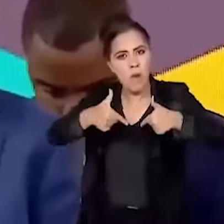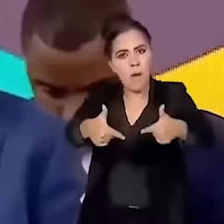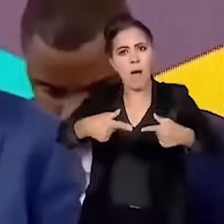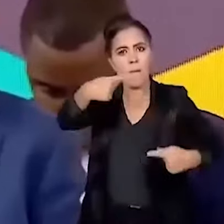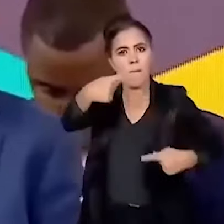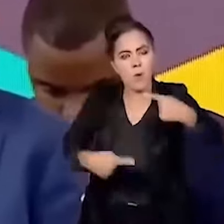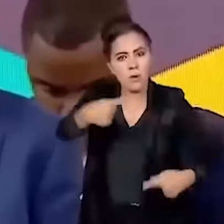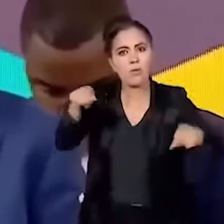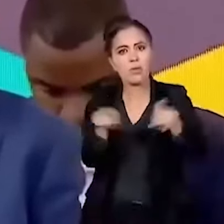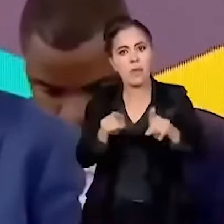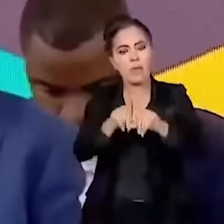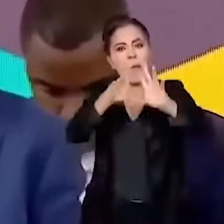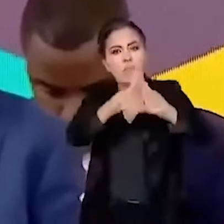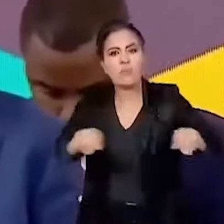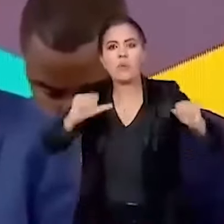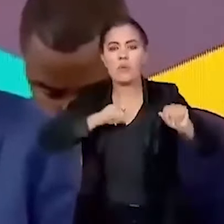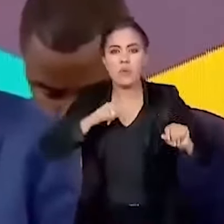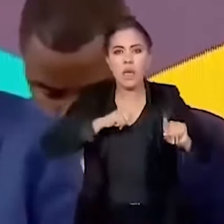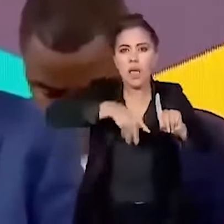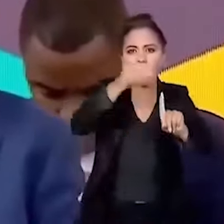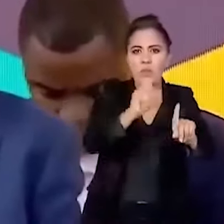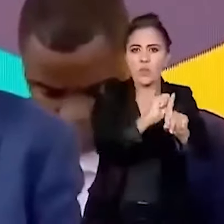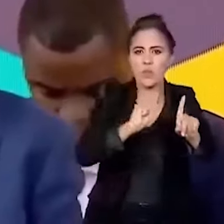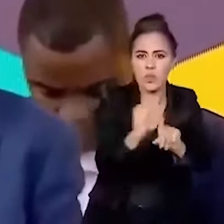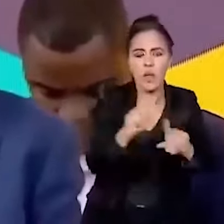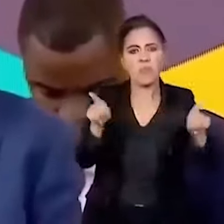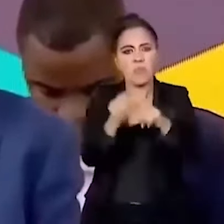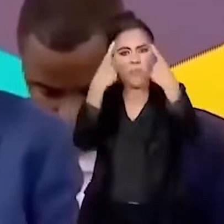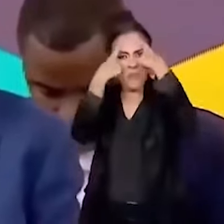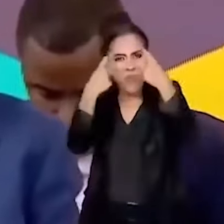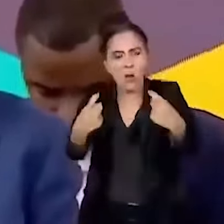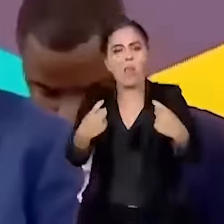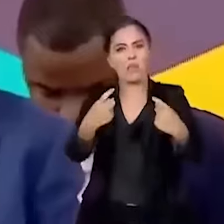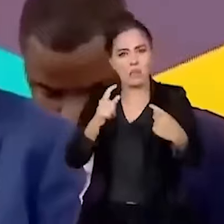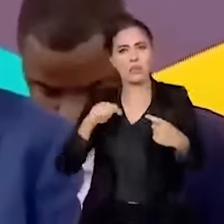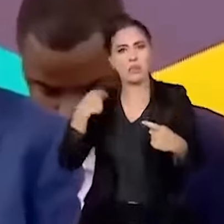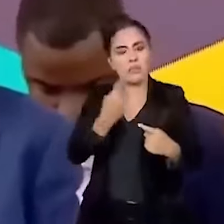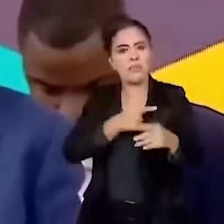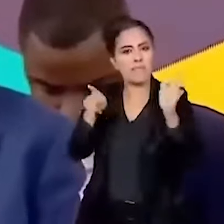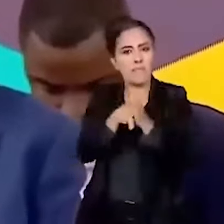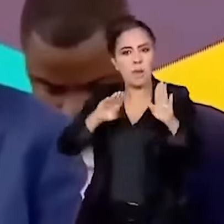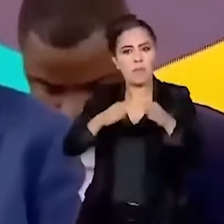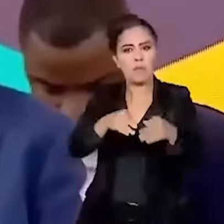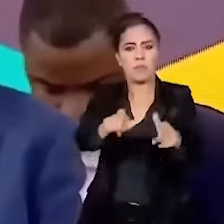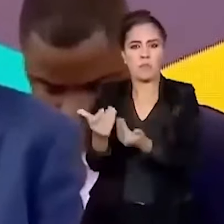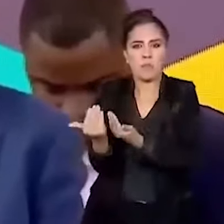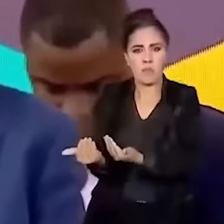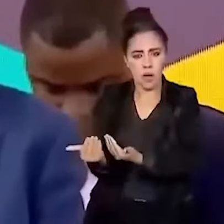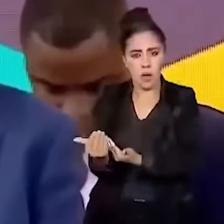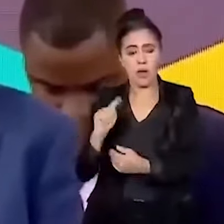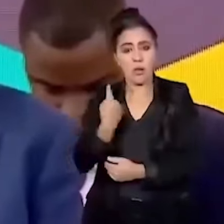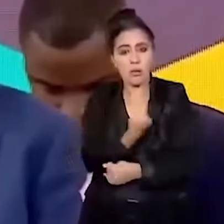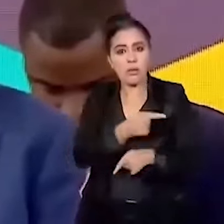políticas que enfrentem as vulnerabilidades sociais e a violência que dizima a nossa juventude. O que nós